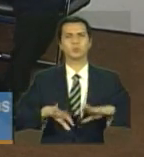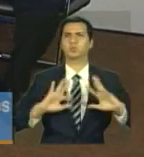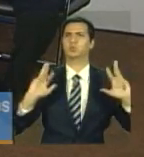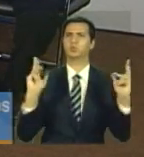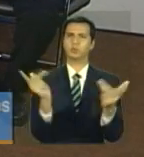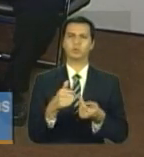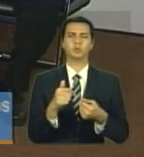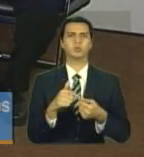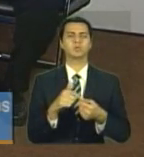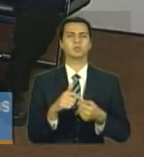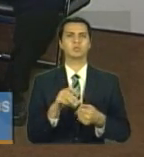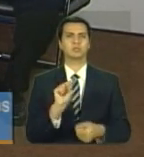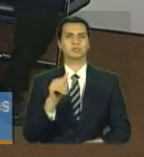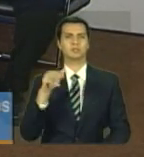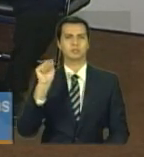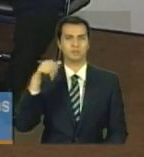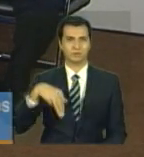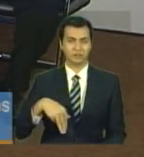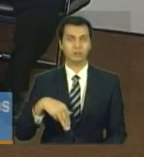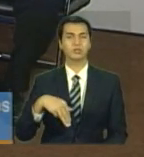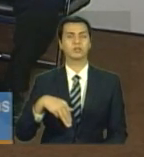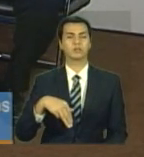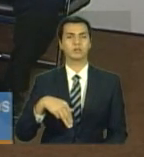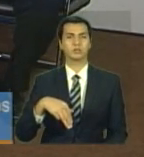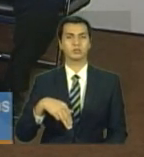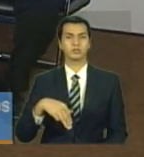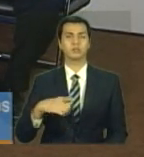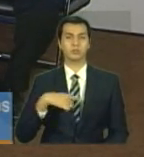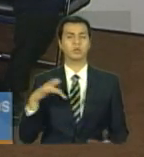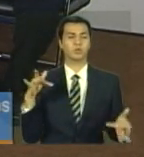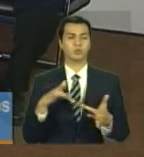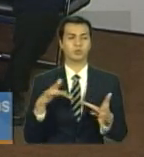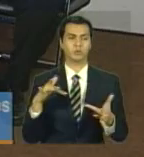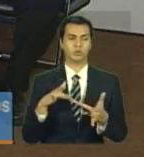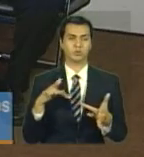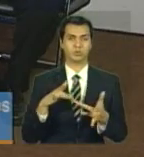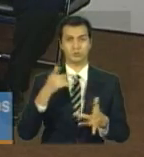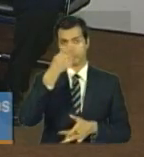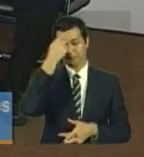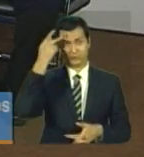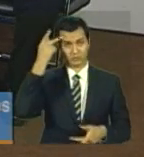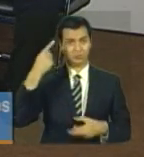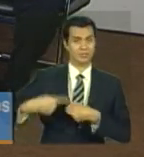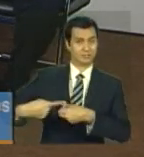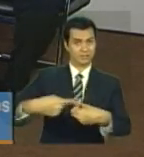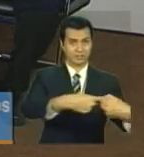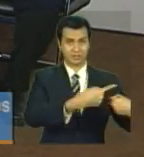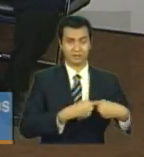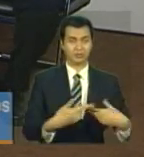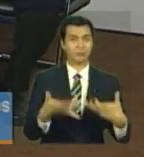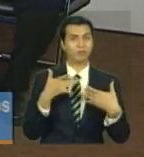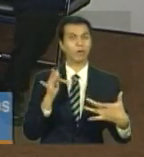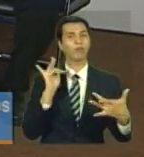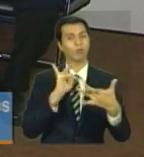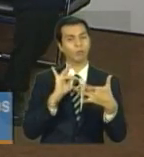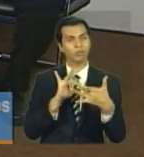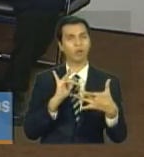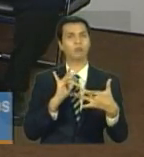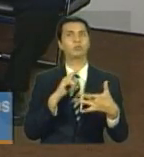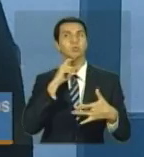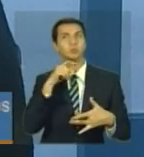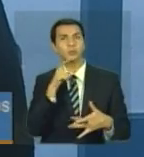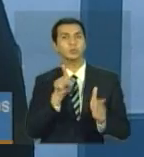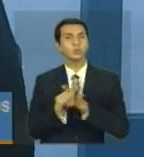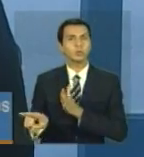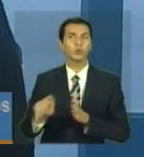gestores da SAM e deixa aqui os contatos, então, para os gestores, caso queiram tirar alguma dúvida ou